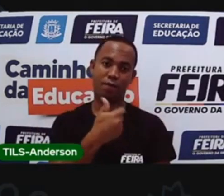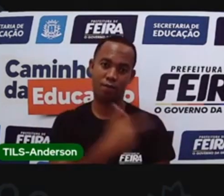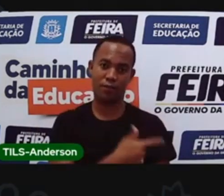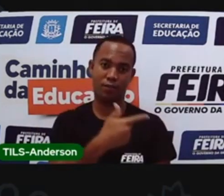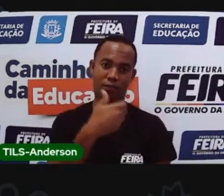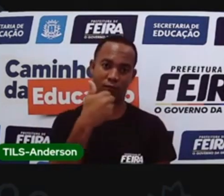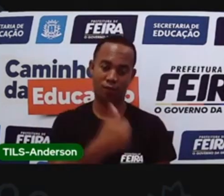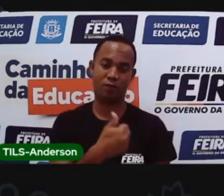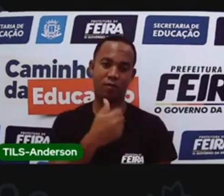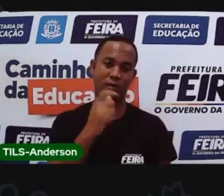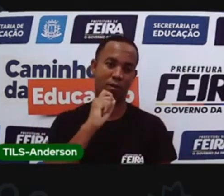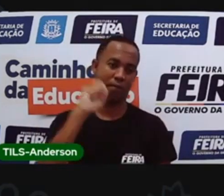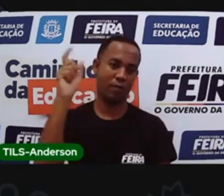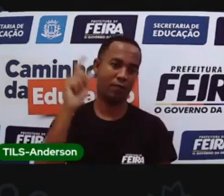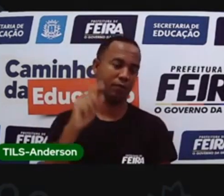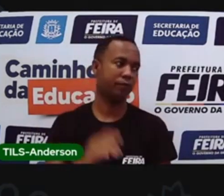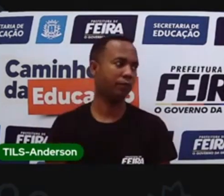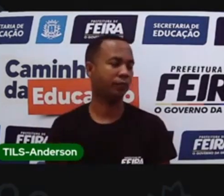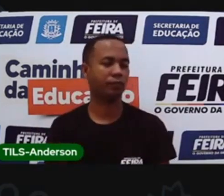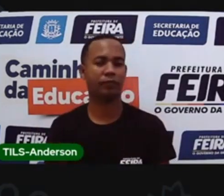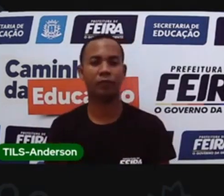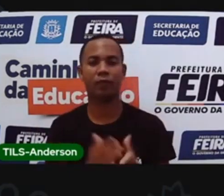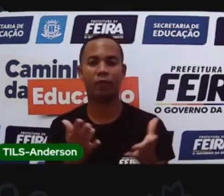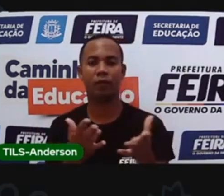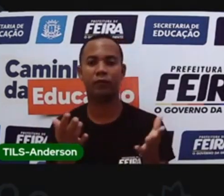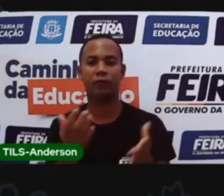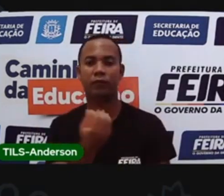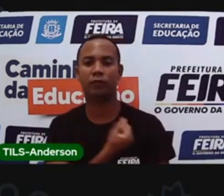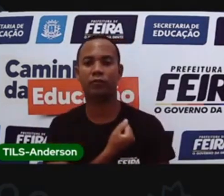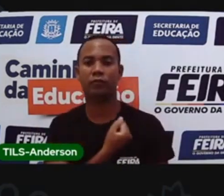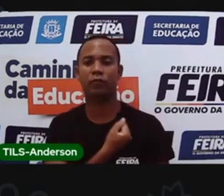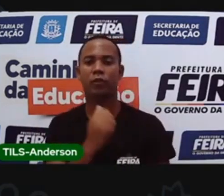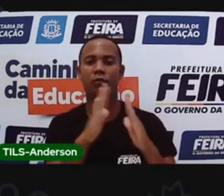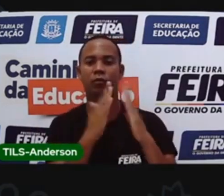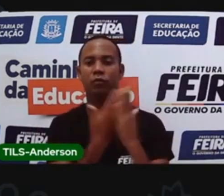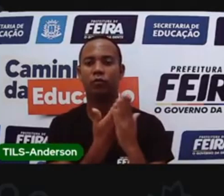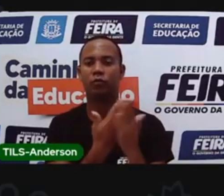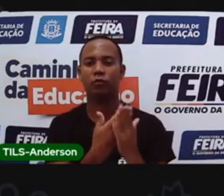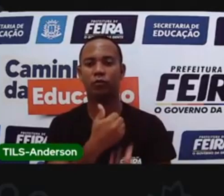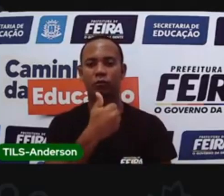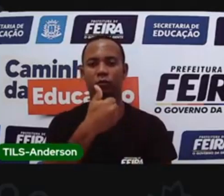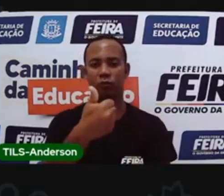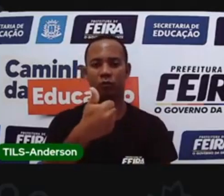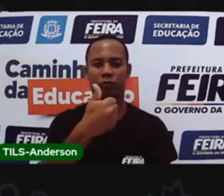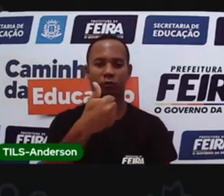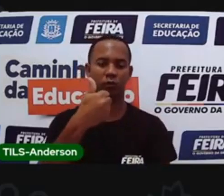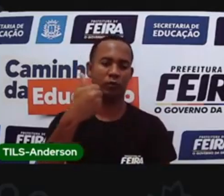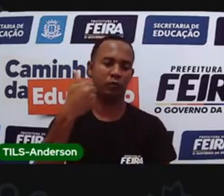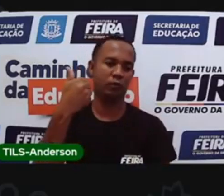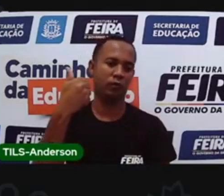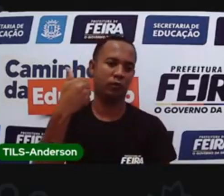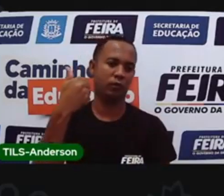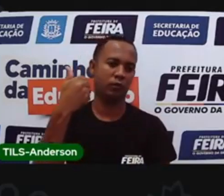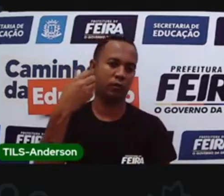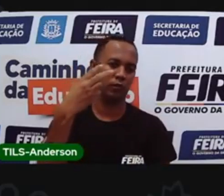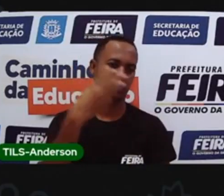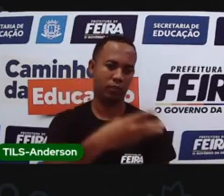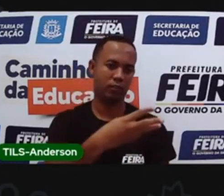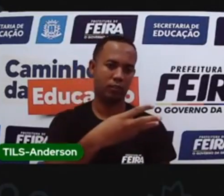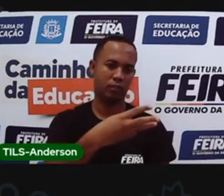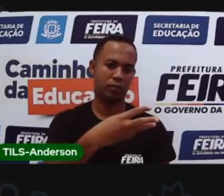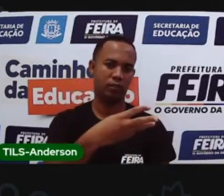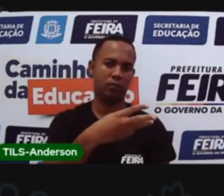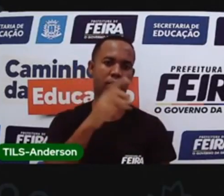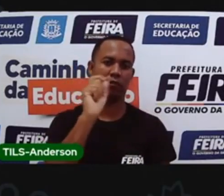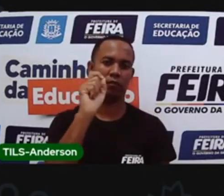lá. Hoje, né, nossa aula 13, dia 20 de abril, e aula